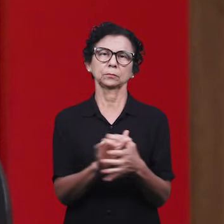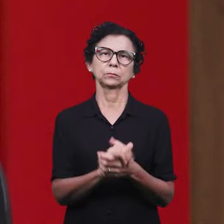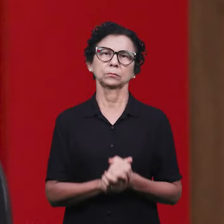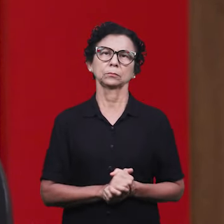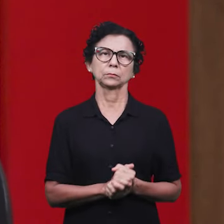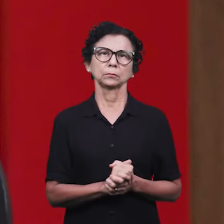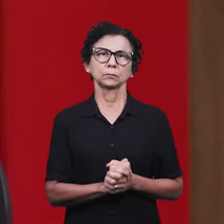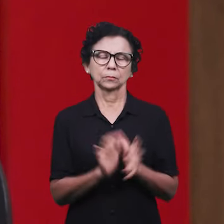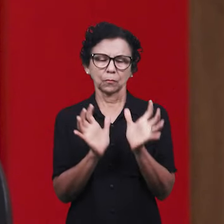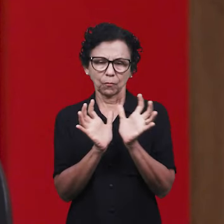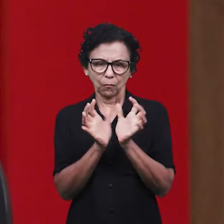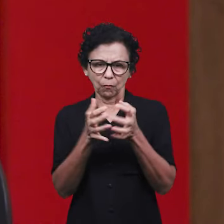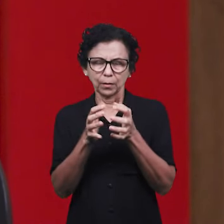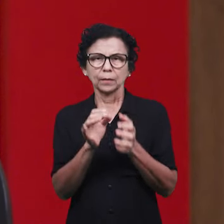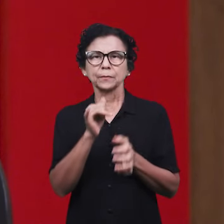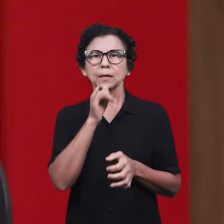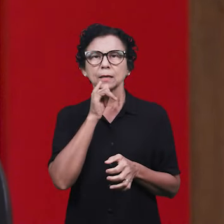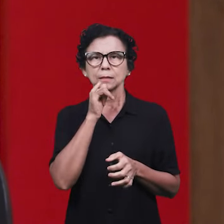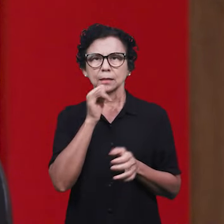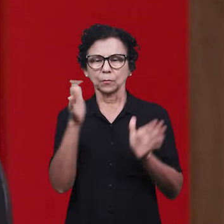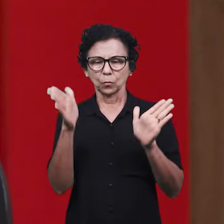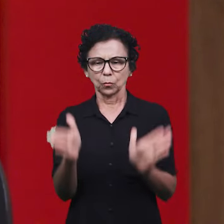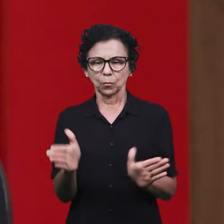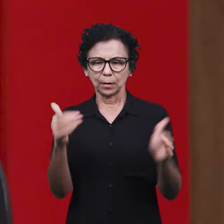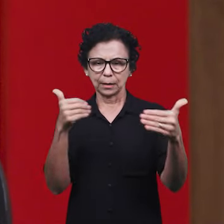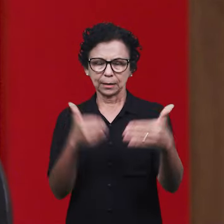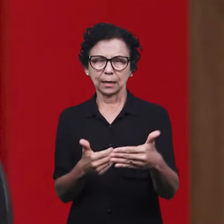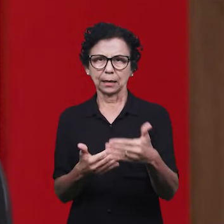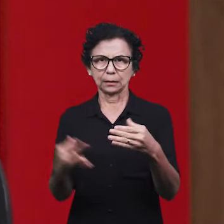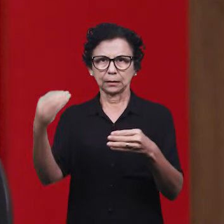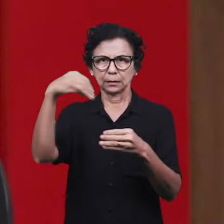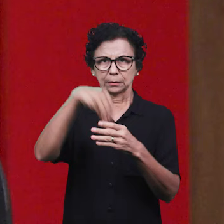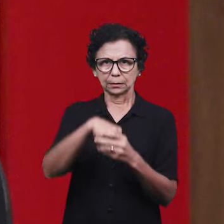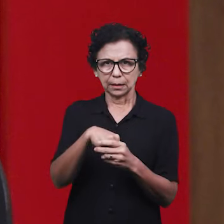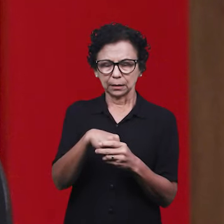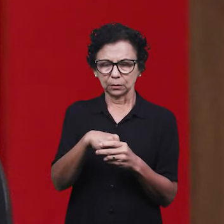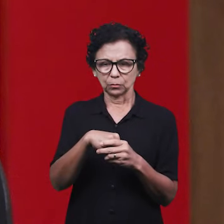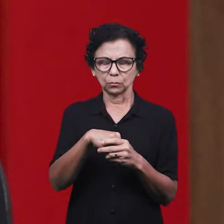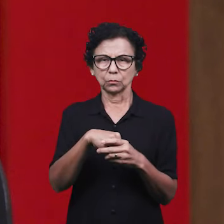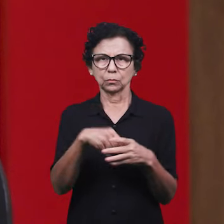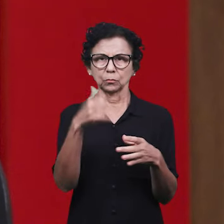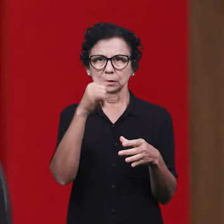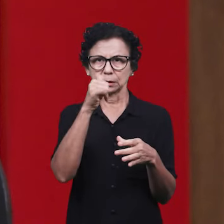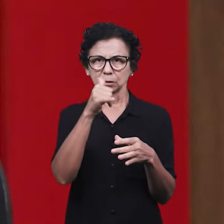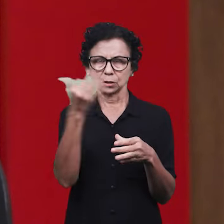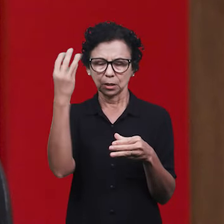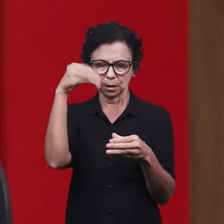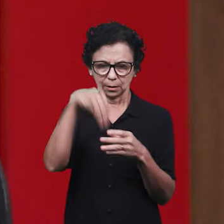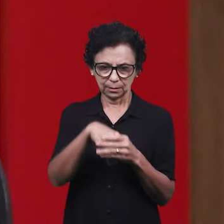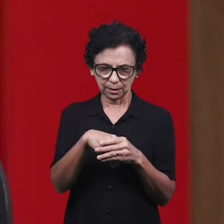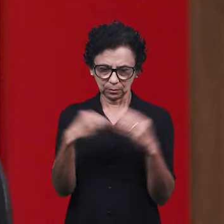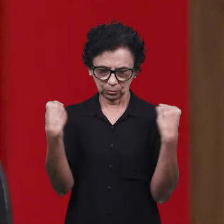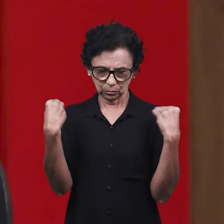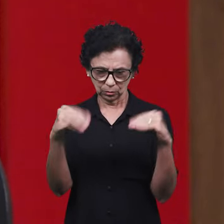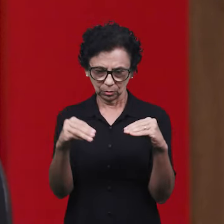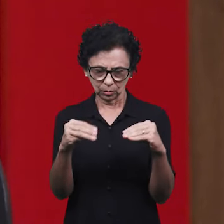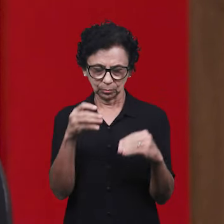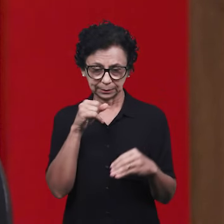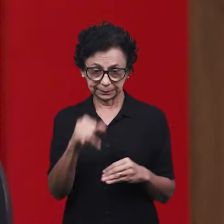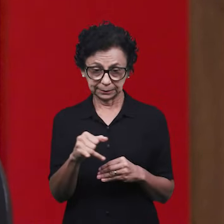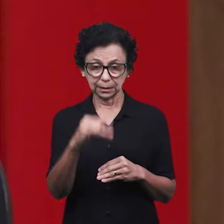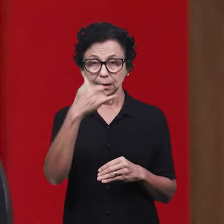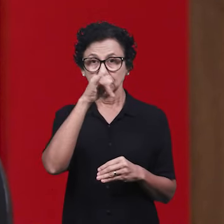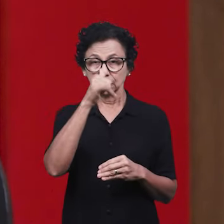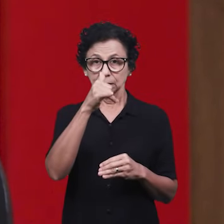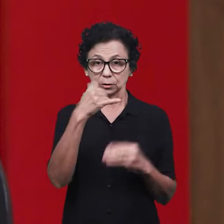termodinâmico fechado, ou seja, você pega uma caixa, coloca uma energia lá dentro daquela caixa. O que vai acontecer? Se essa energia que você